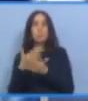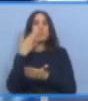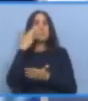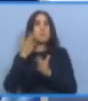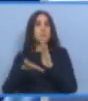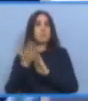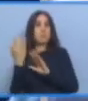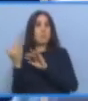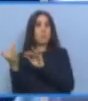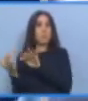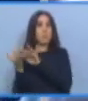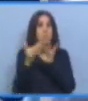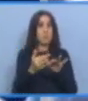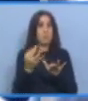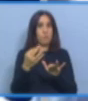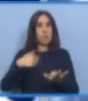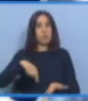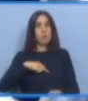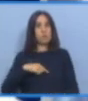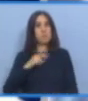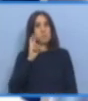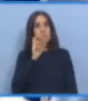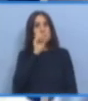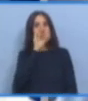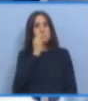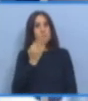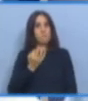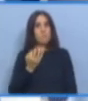que nós acabamos por experienciar e por